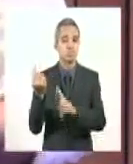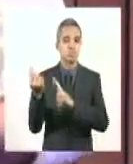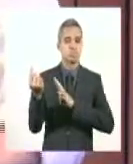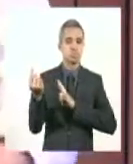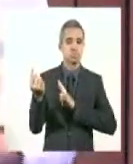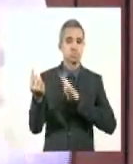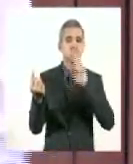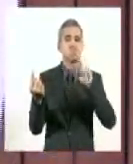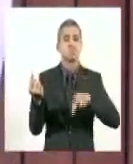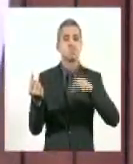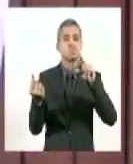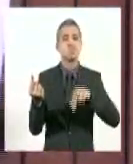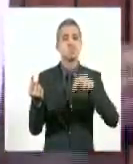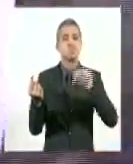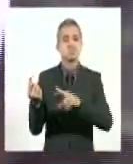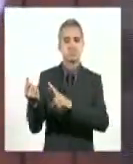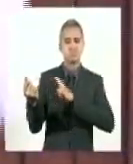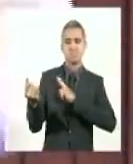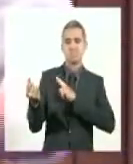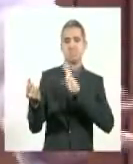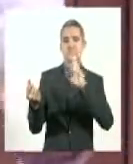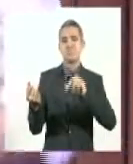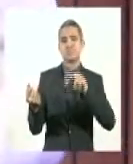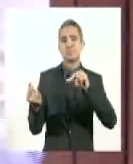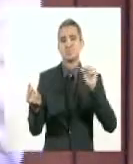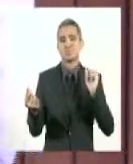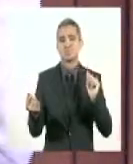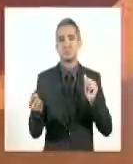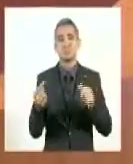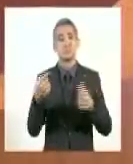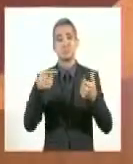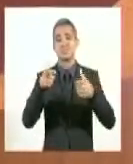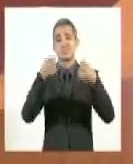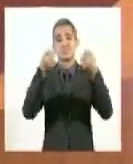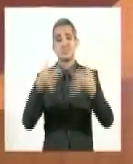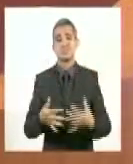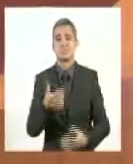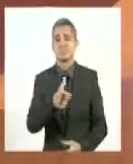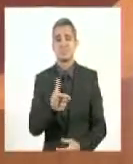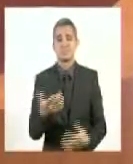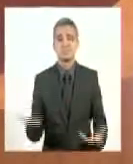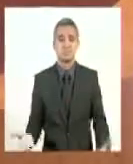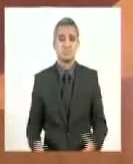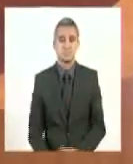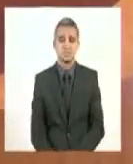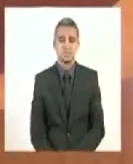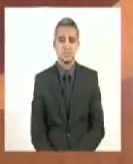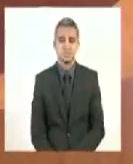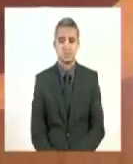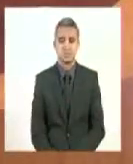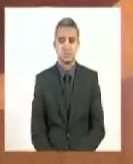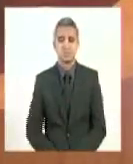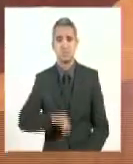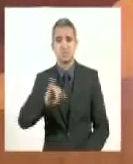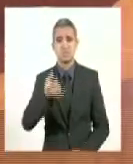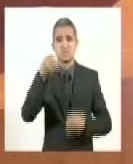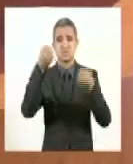é respondido, deputada Nina, porque não tem explicação, porque não tem